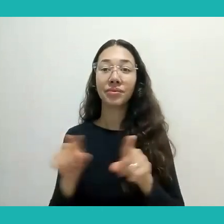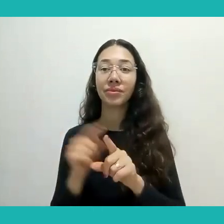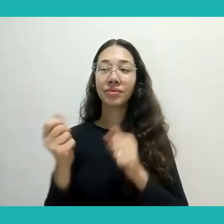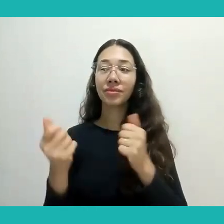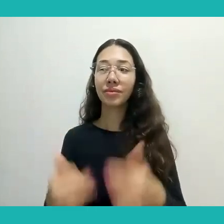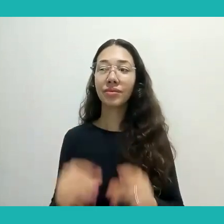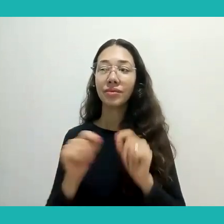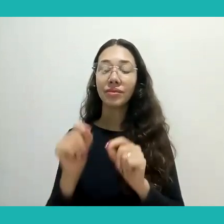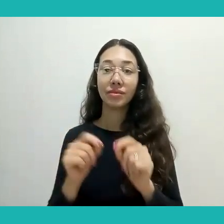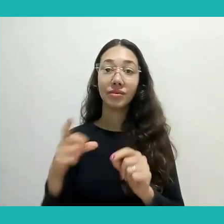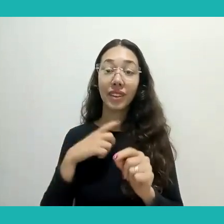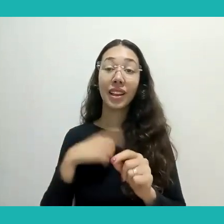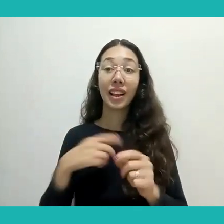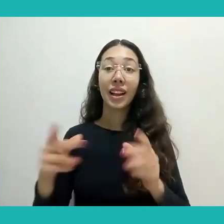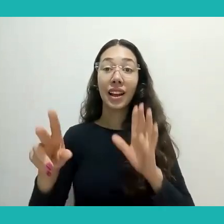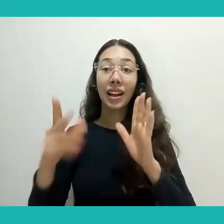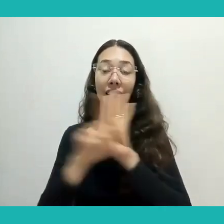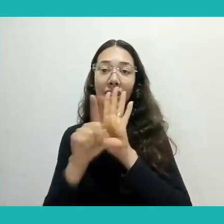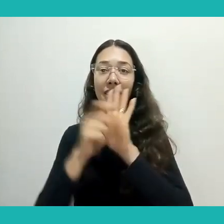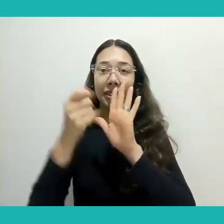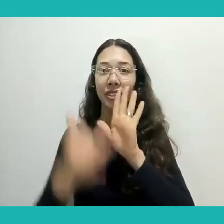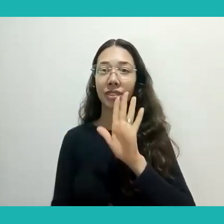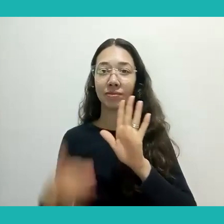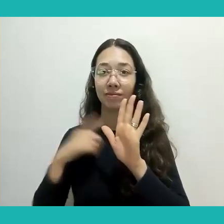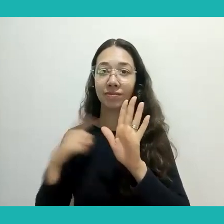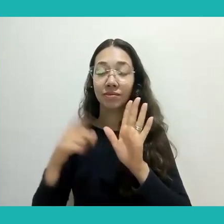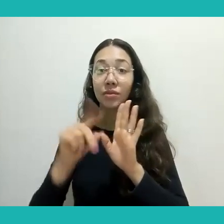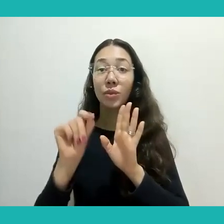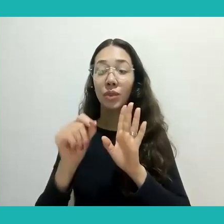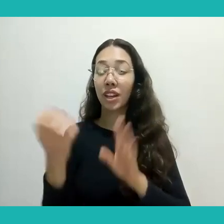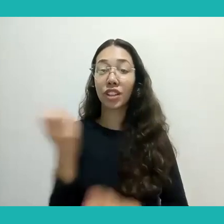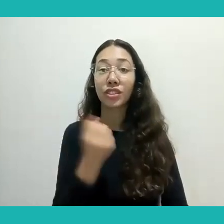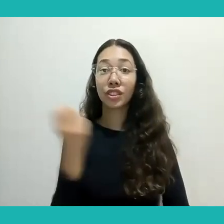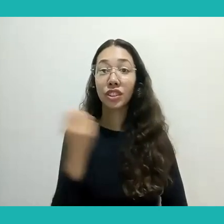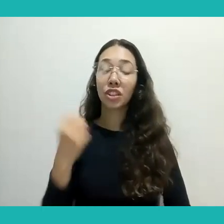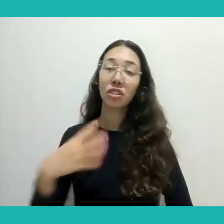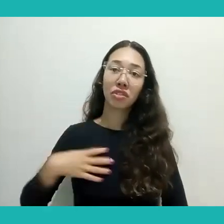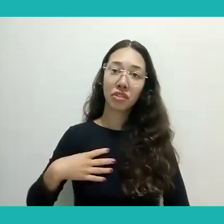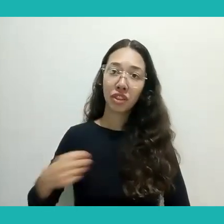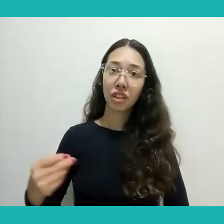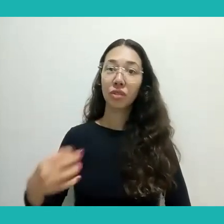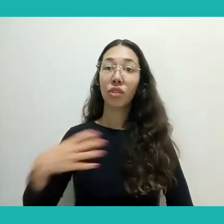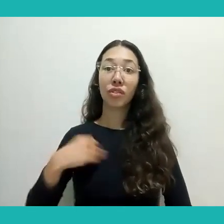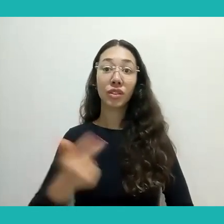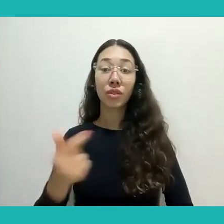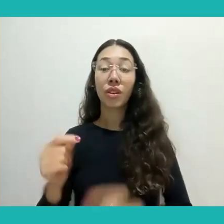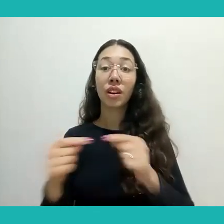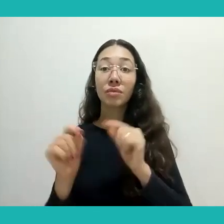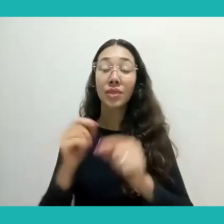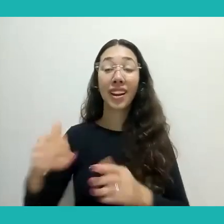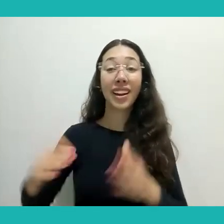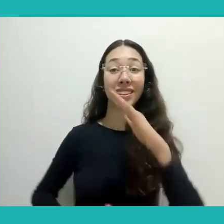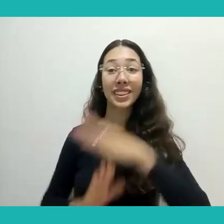que normatiza que serão beneficiários de pensão os filhos ou enteados até os 21 anos de idade ou